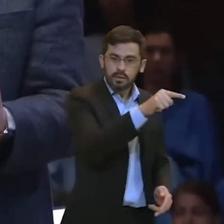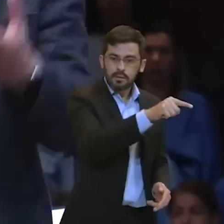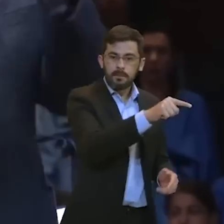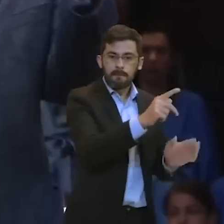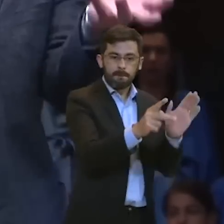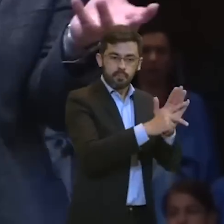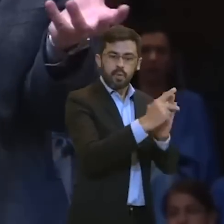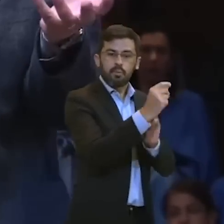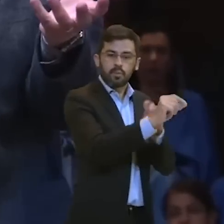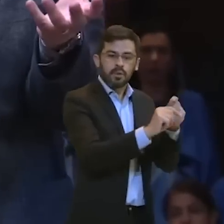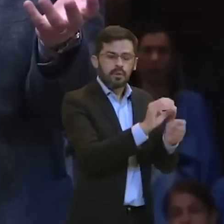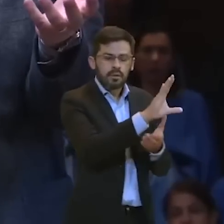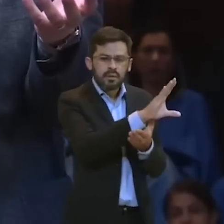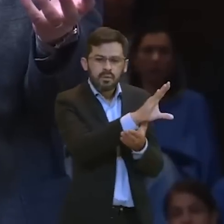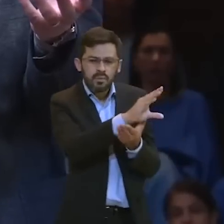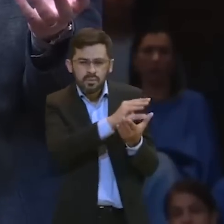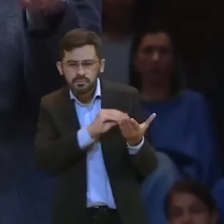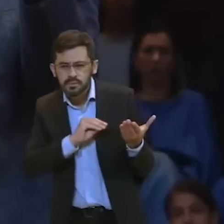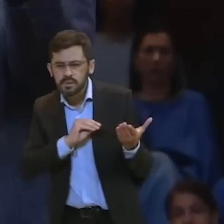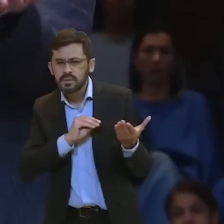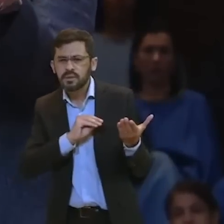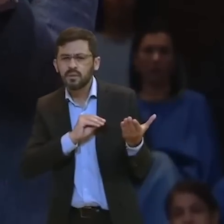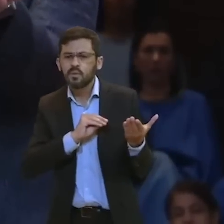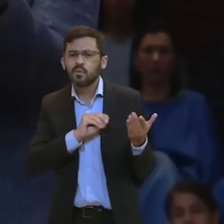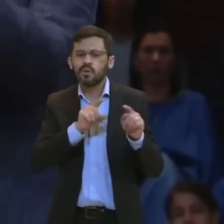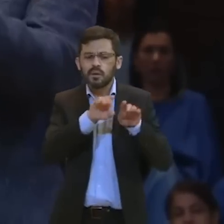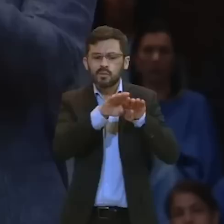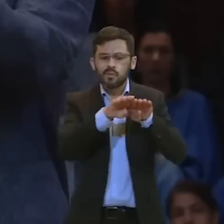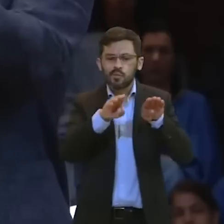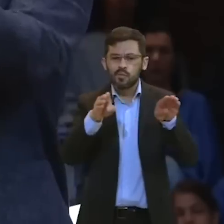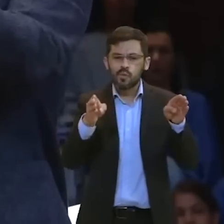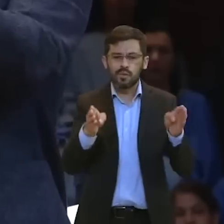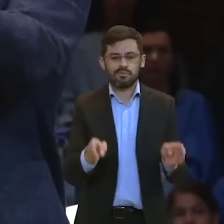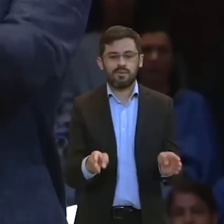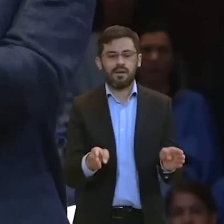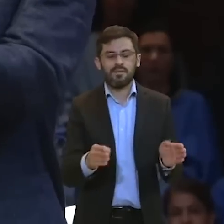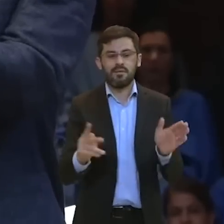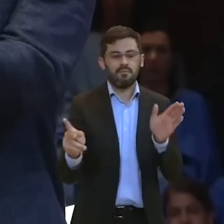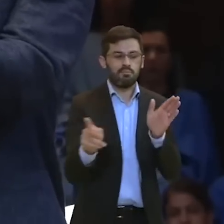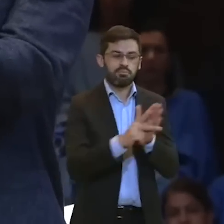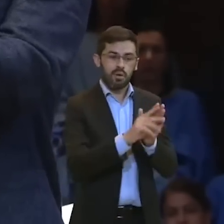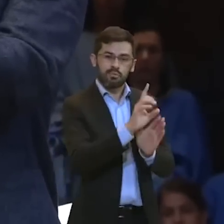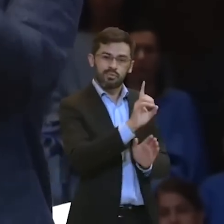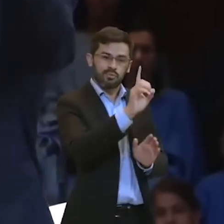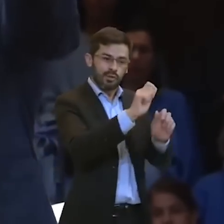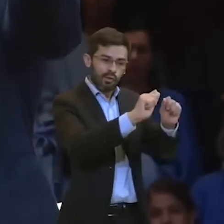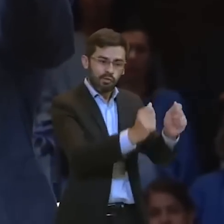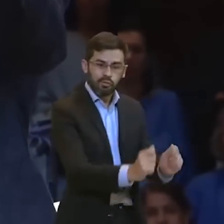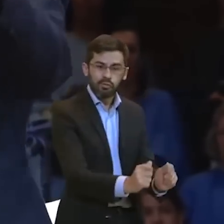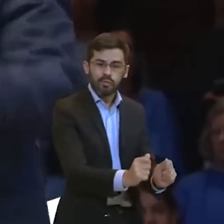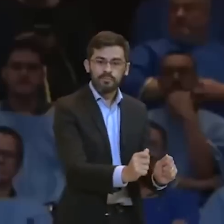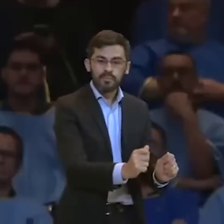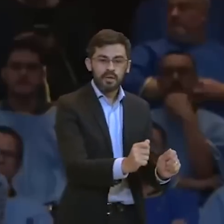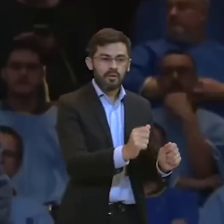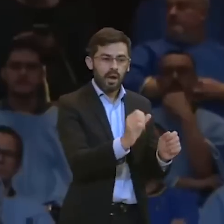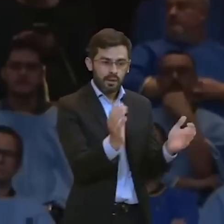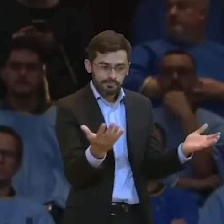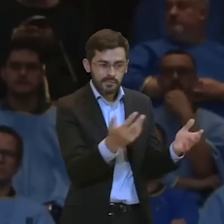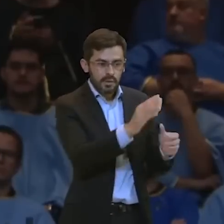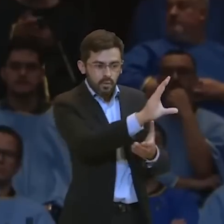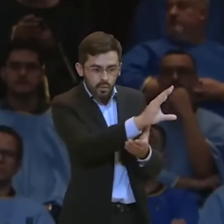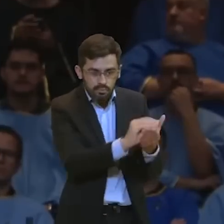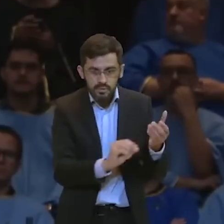e copia o altar do Deus assírio e coloca em